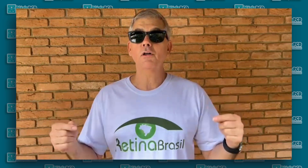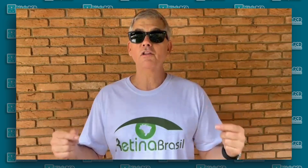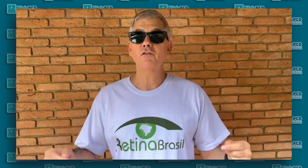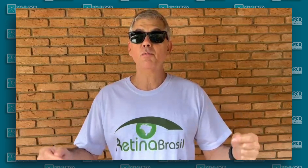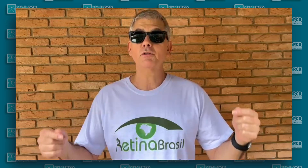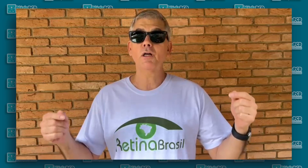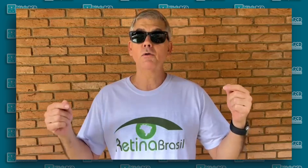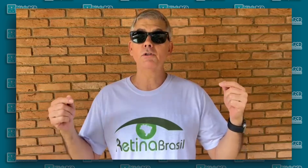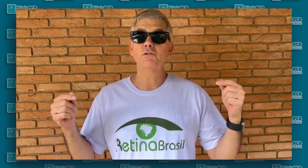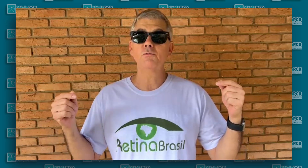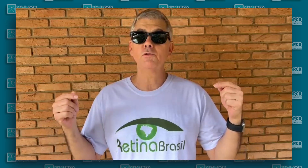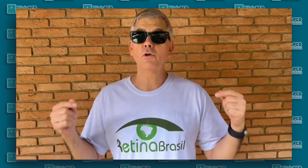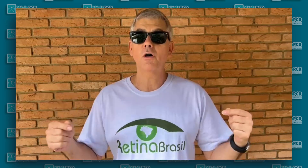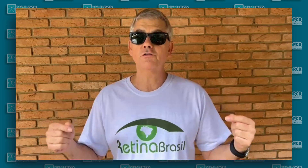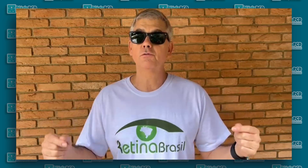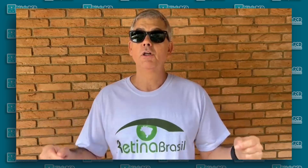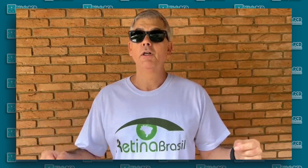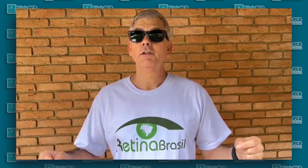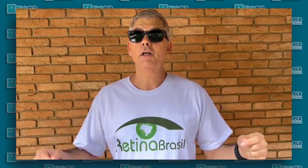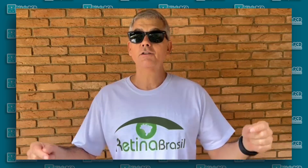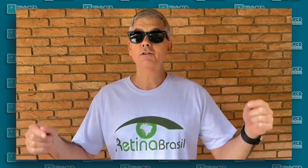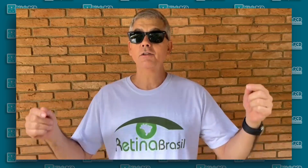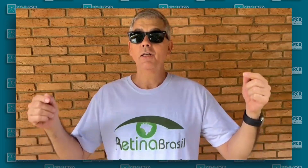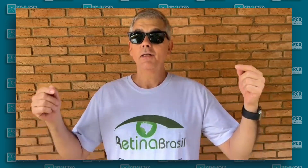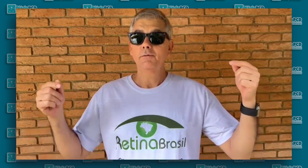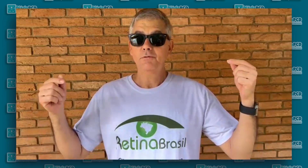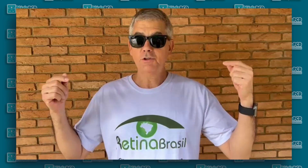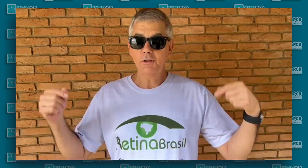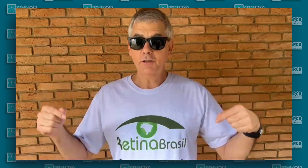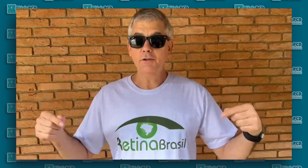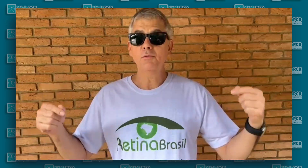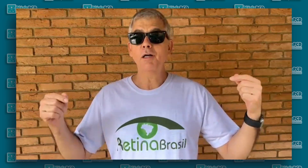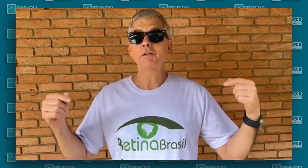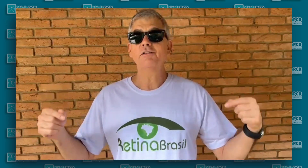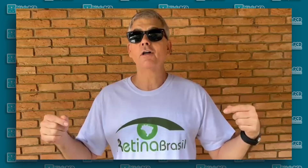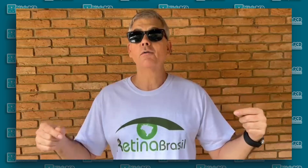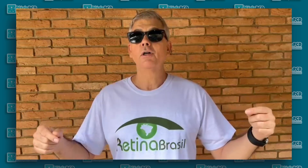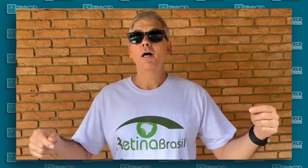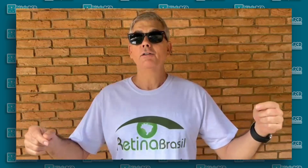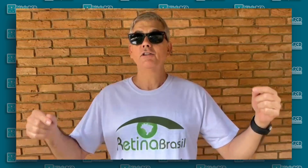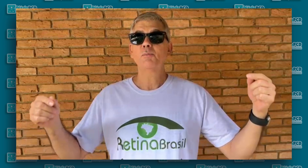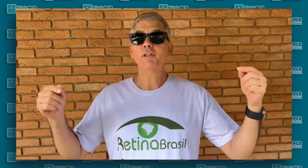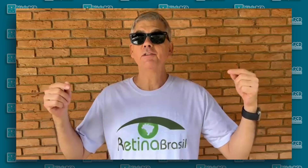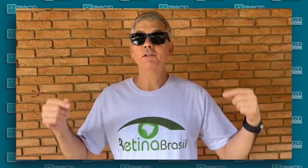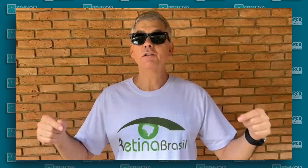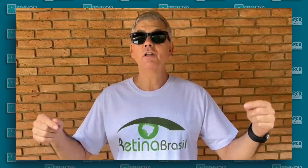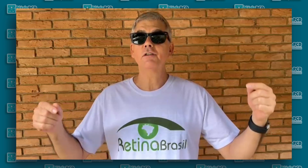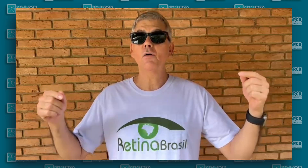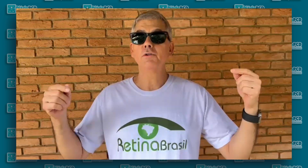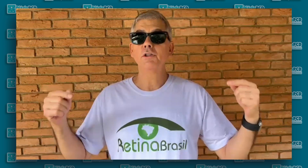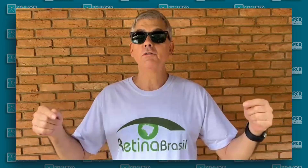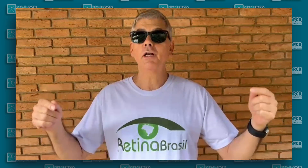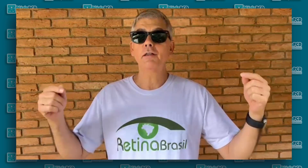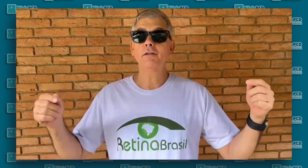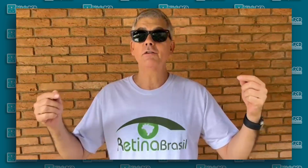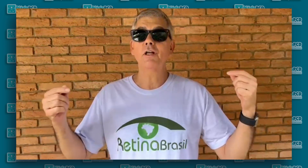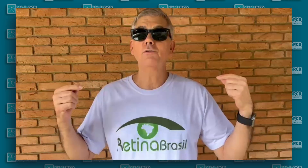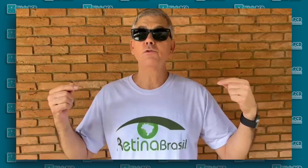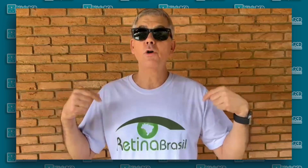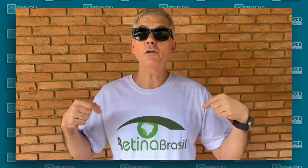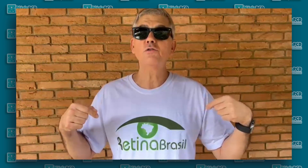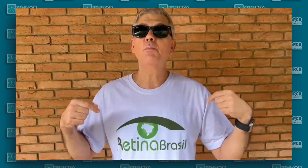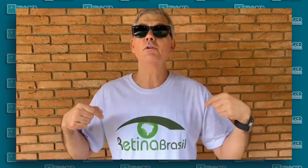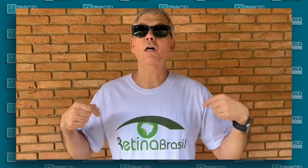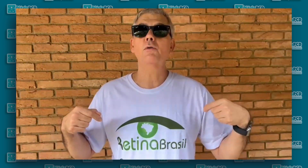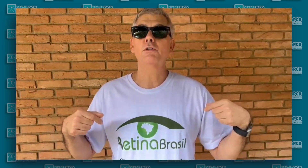luta nossa, foi protagonismo nosso. E a gente tira daqui uma lição: a gente precisa estar unido e acreditar